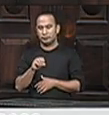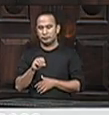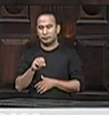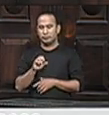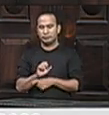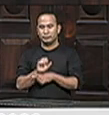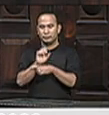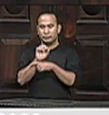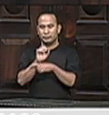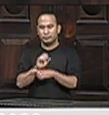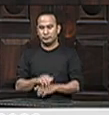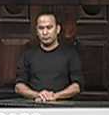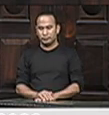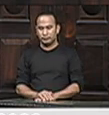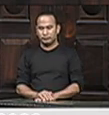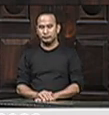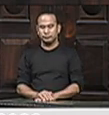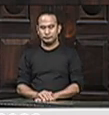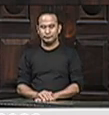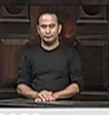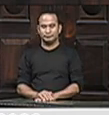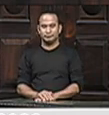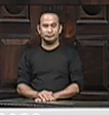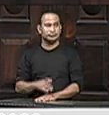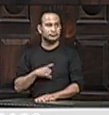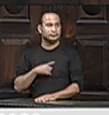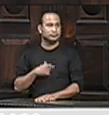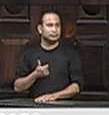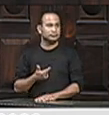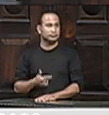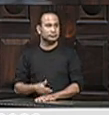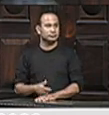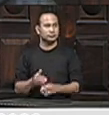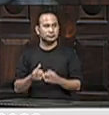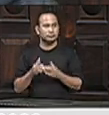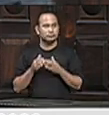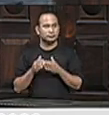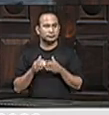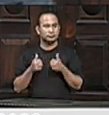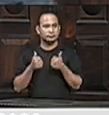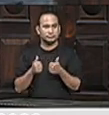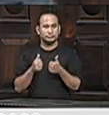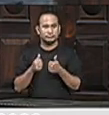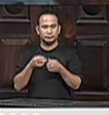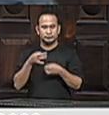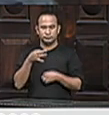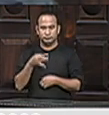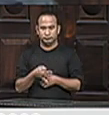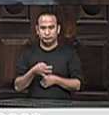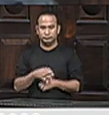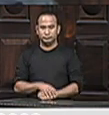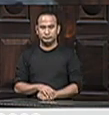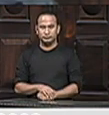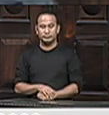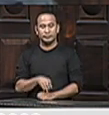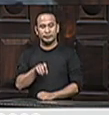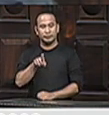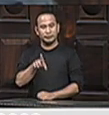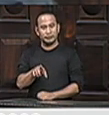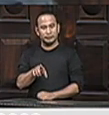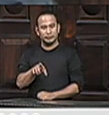estaduais de trabalho, cada estado, obviamente, com a sua, que tinha uma característica positiva, que era a